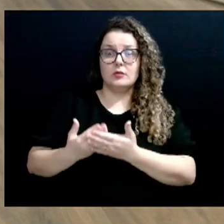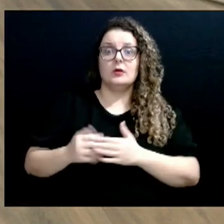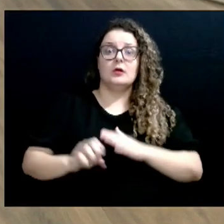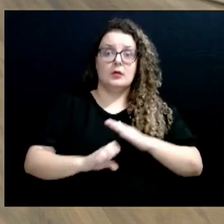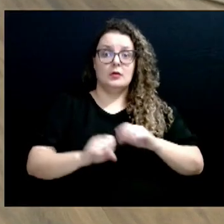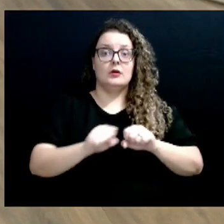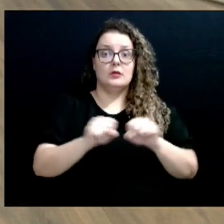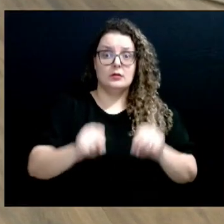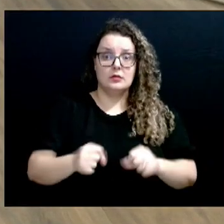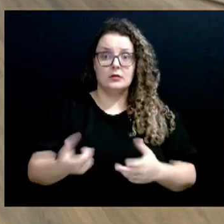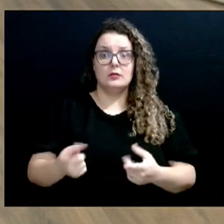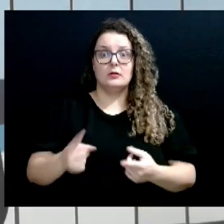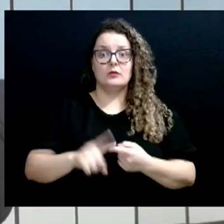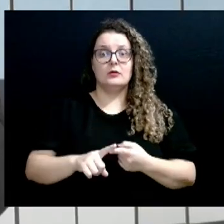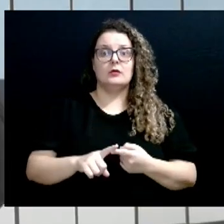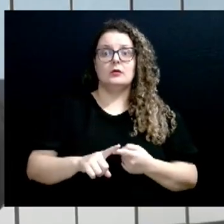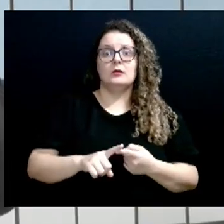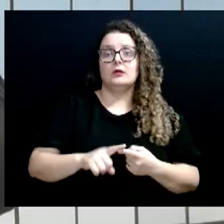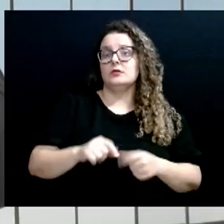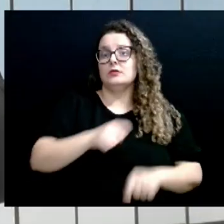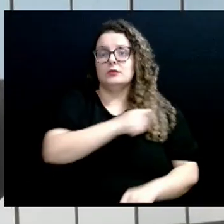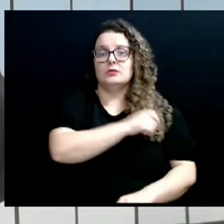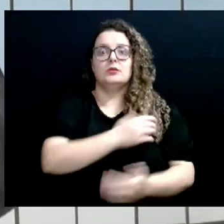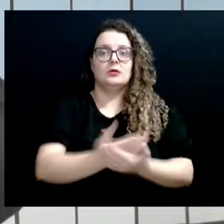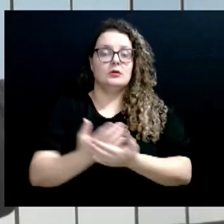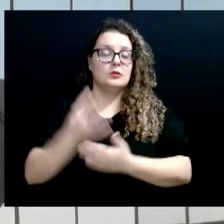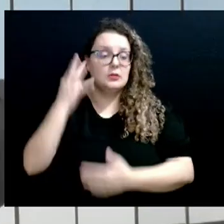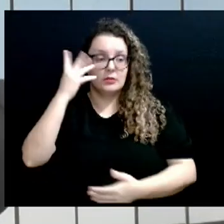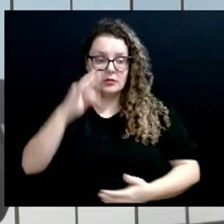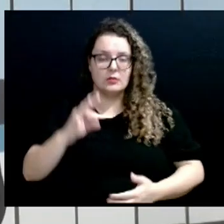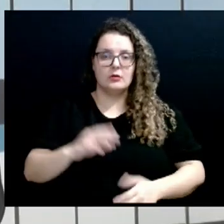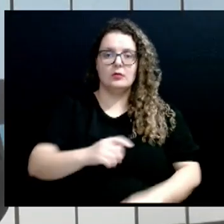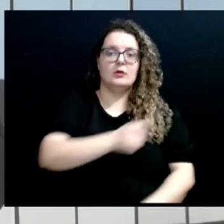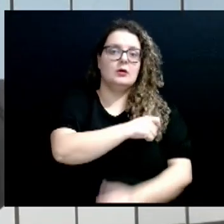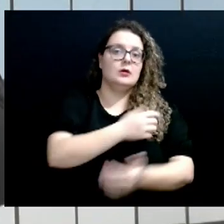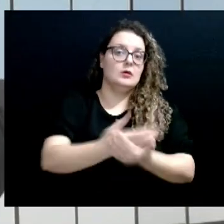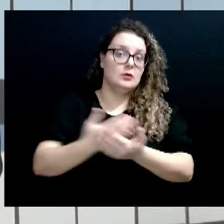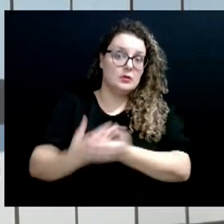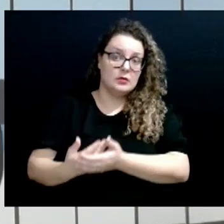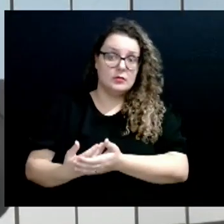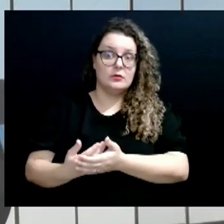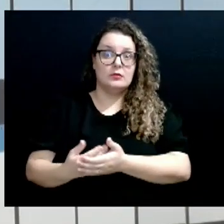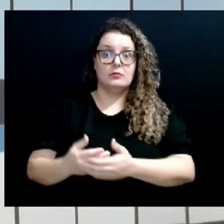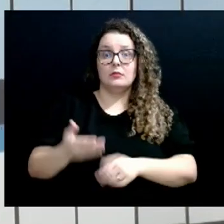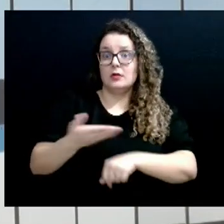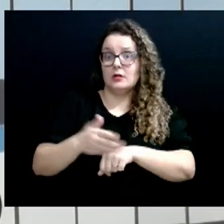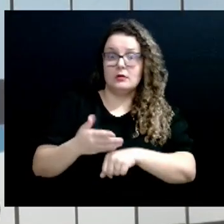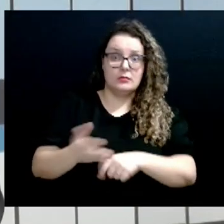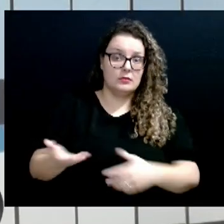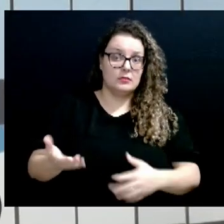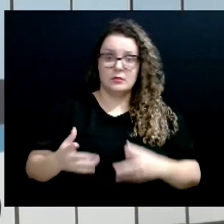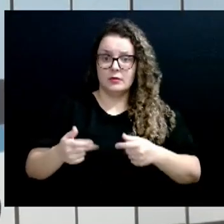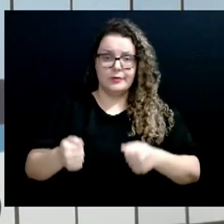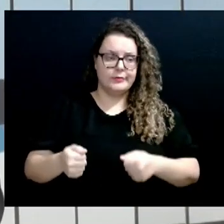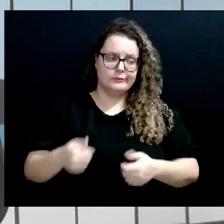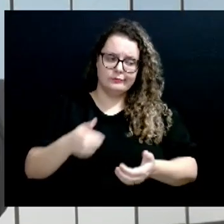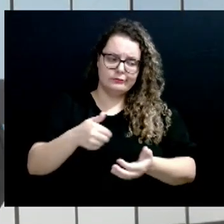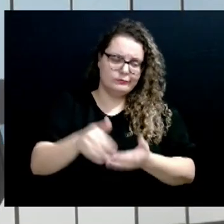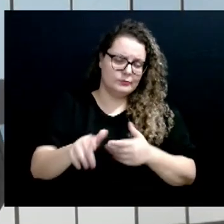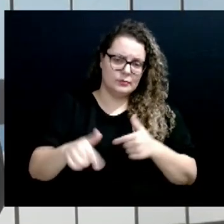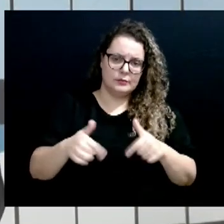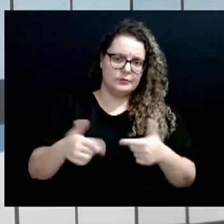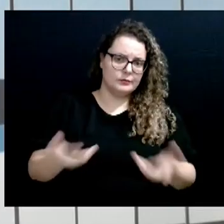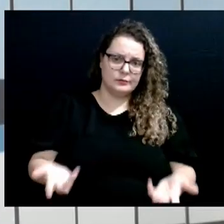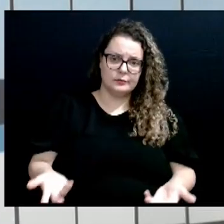sistema de aula teórica, sistema de aula prática, tem empresas terceirizadas que operam esses sistemas. Então esse pessoal também vai ficar todo mundo sem ter o que fazer. Então